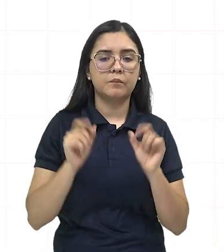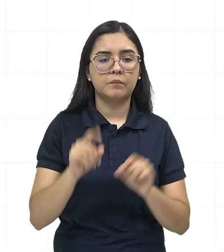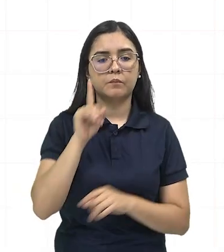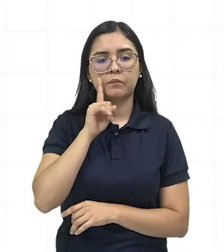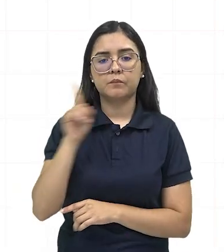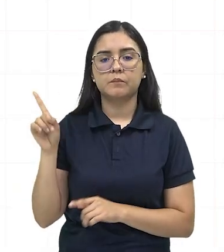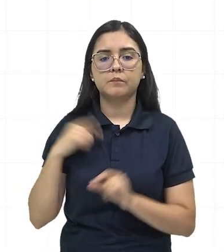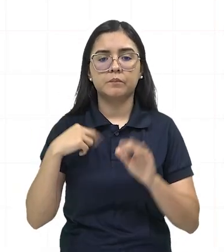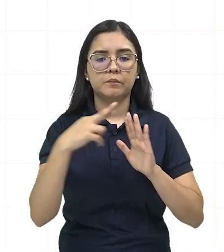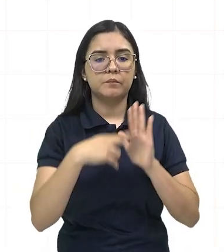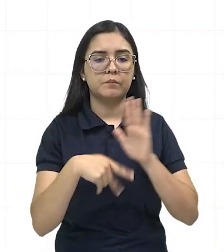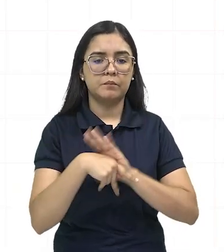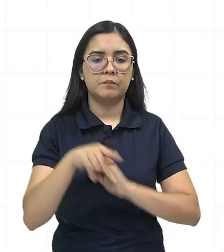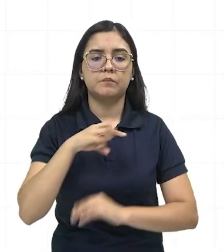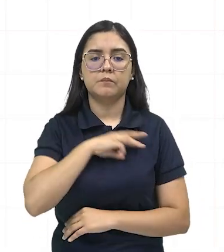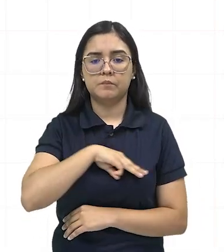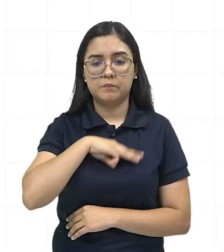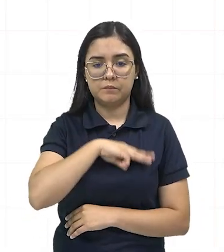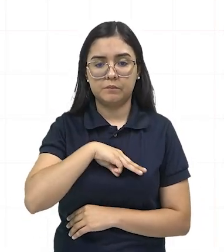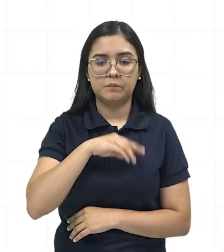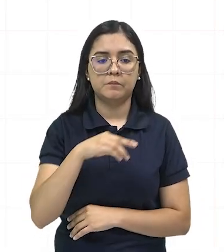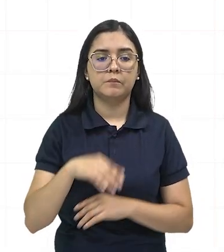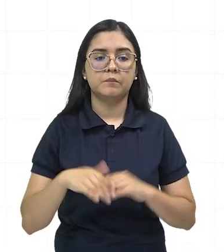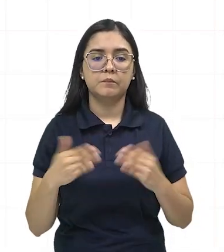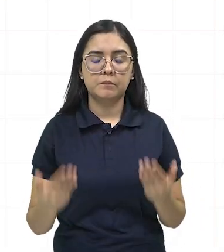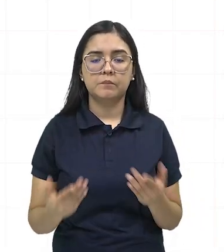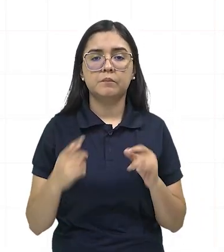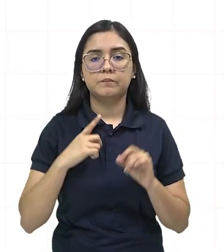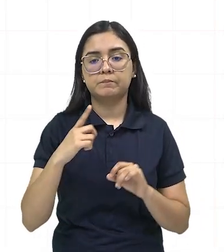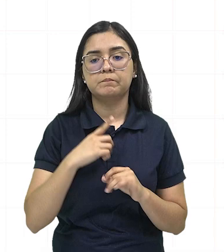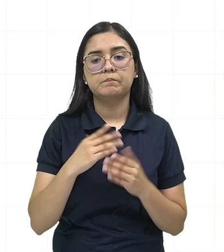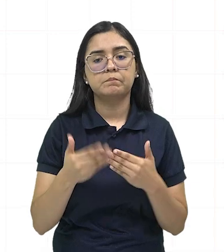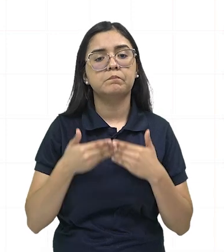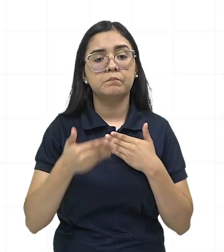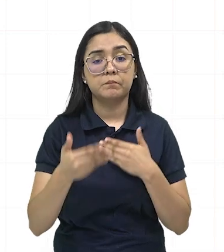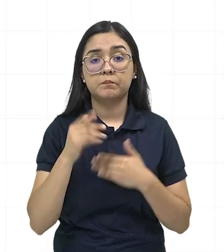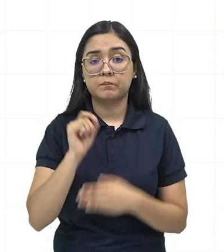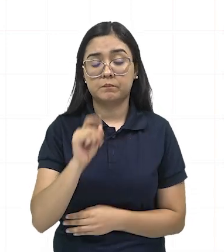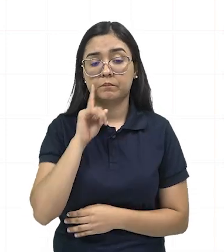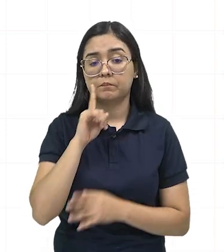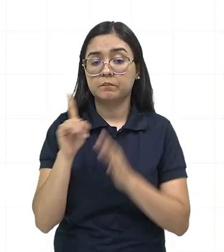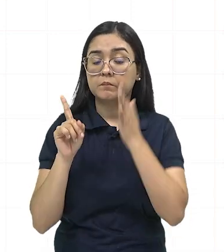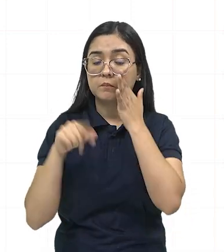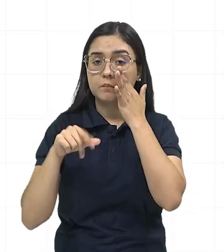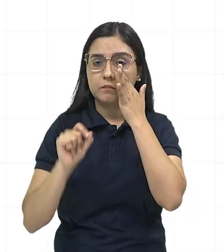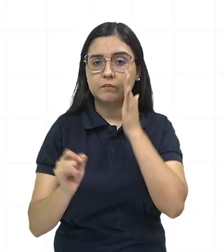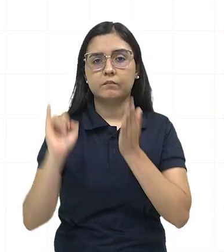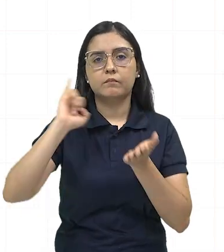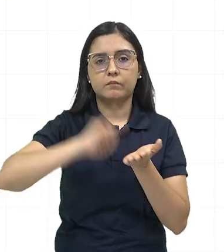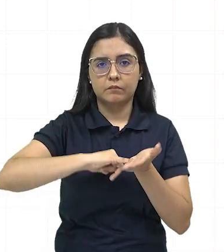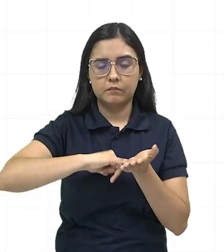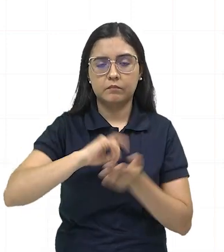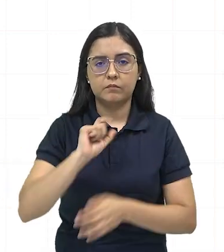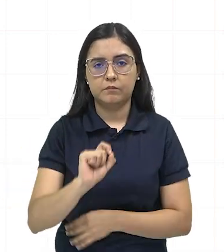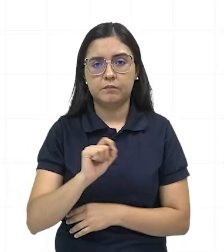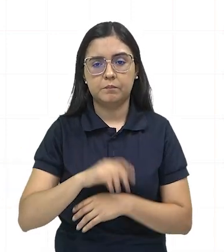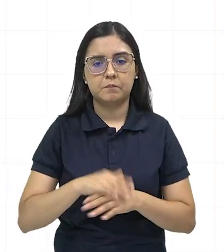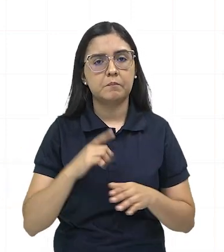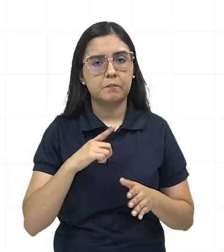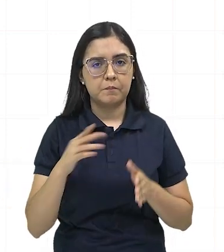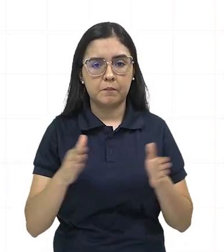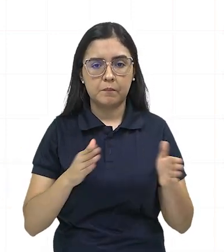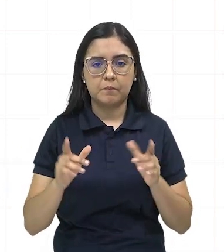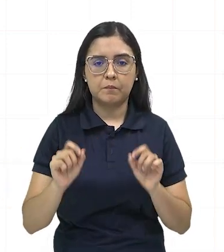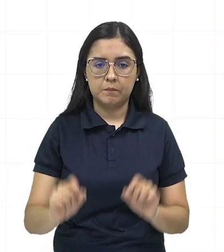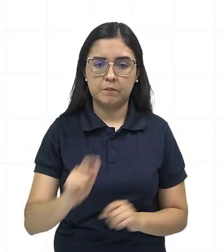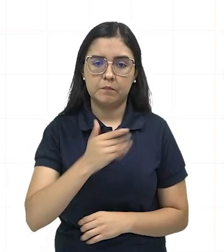né, é o Regulamento das Missões, onde nós vamos ter, a partir daí, né, vai ser implementado durante o